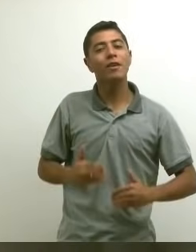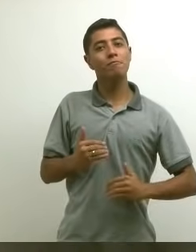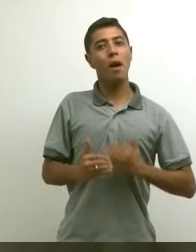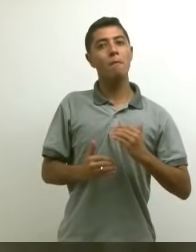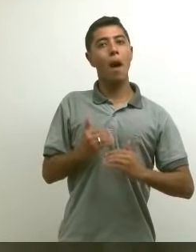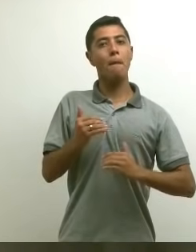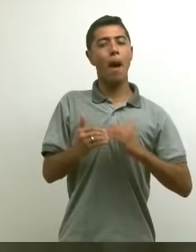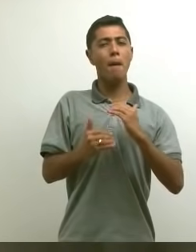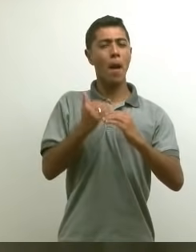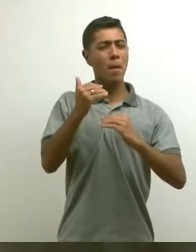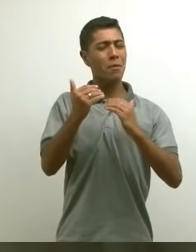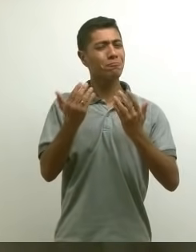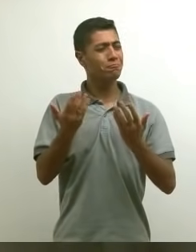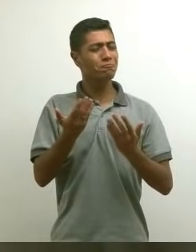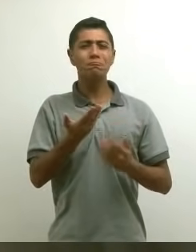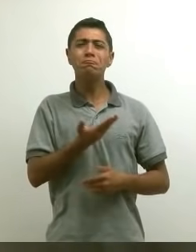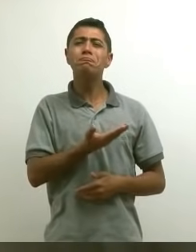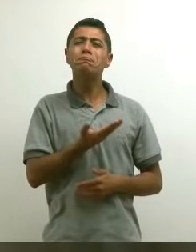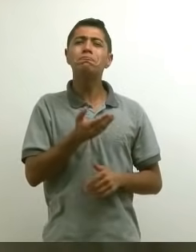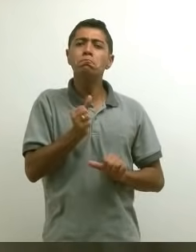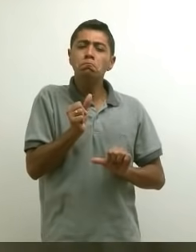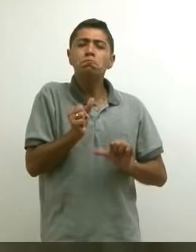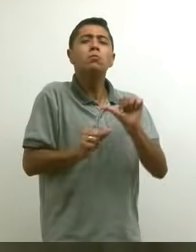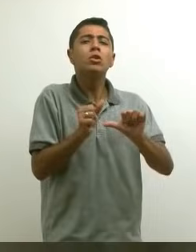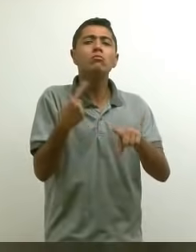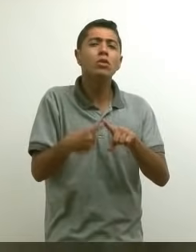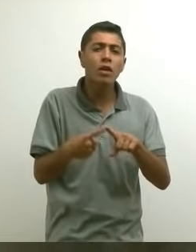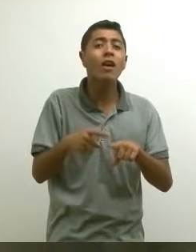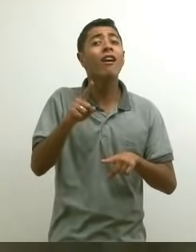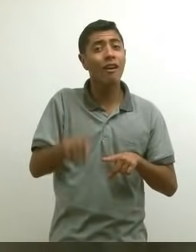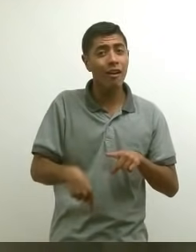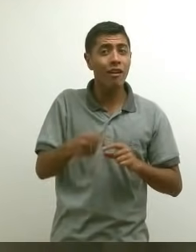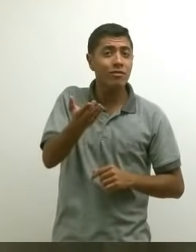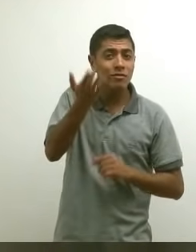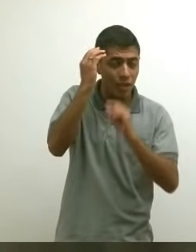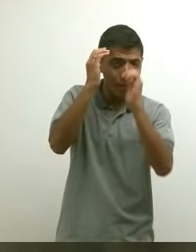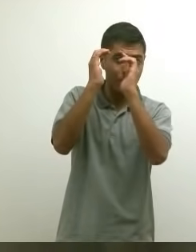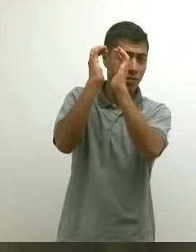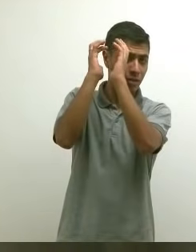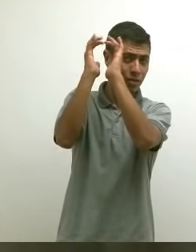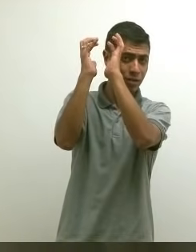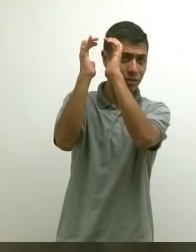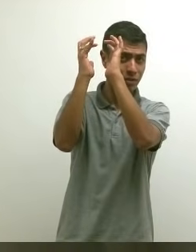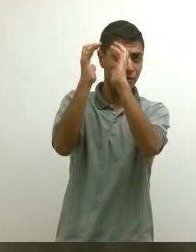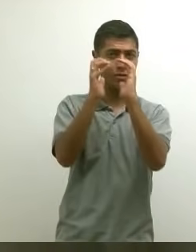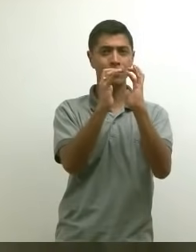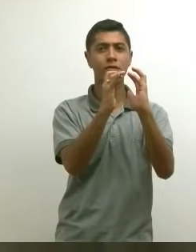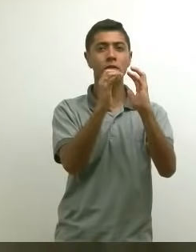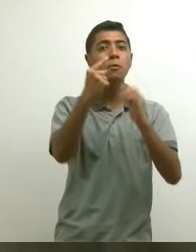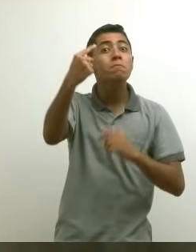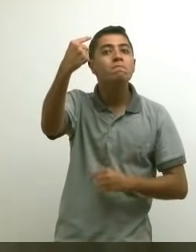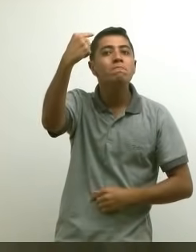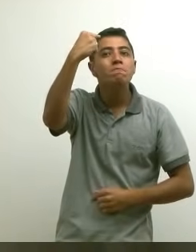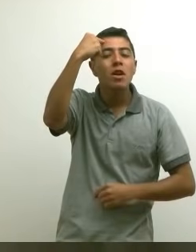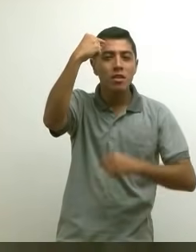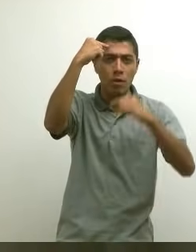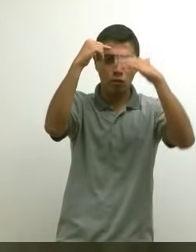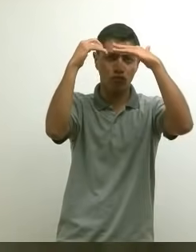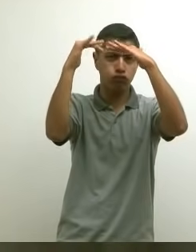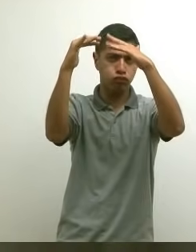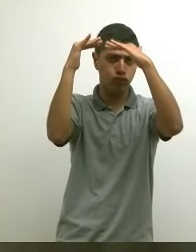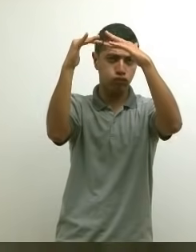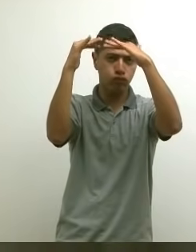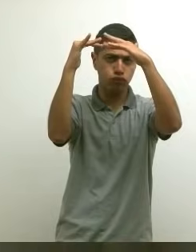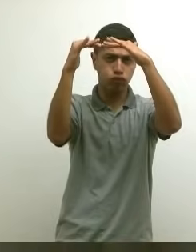que tem a ver com a área coletiva que fez com que nós como seres humanos modernos a gente tem desenvolvido